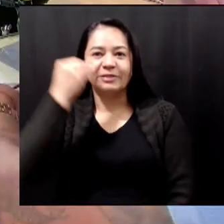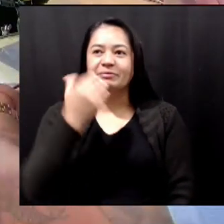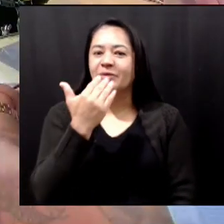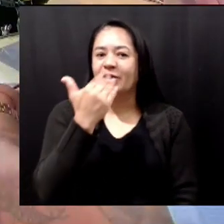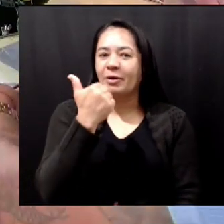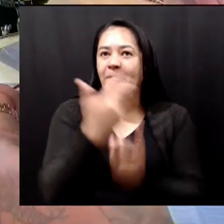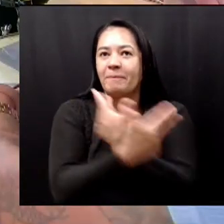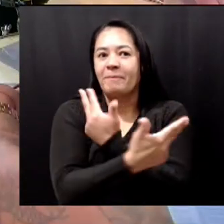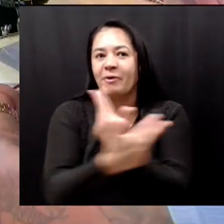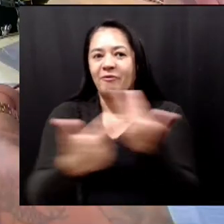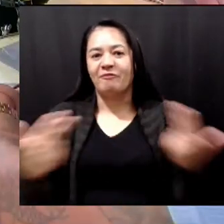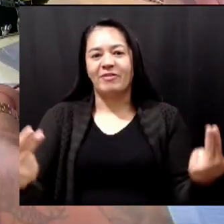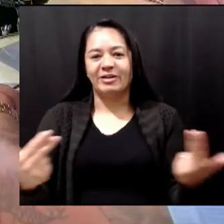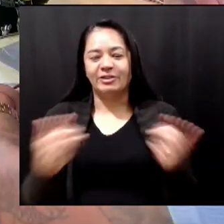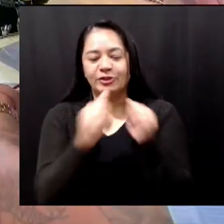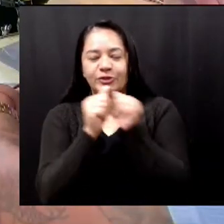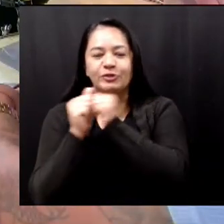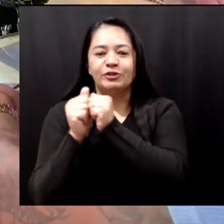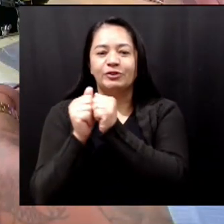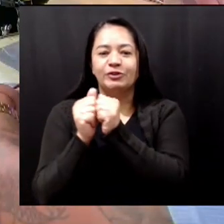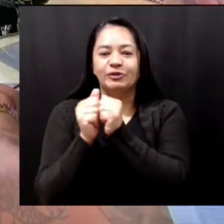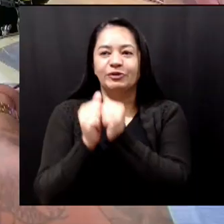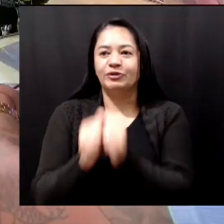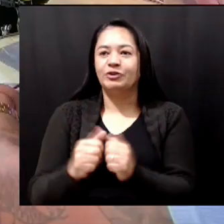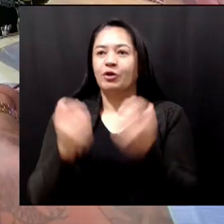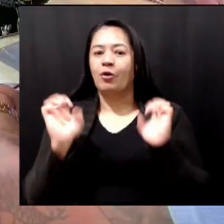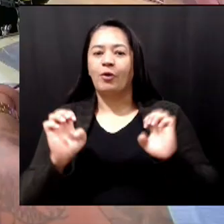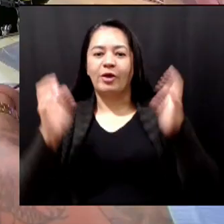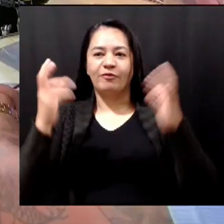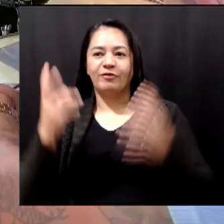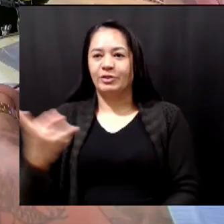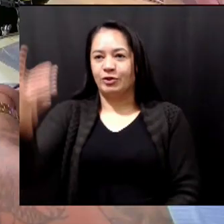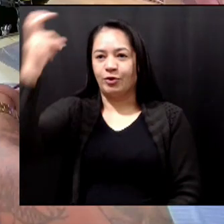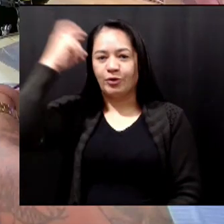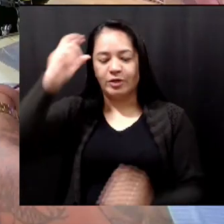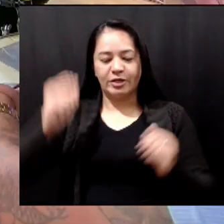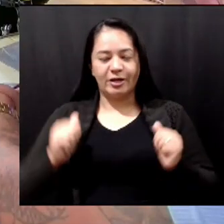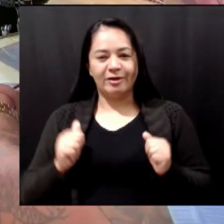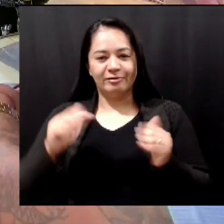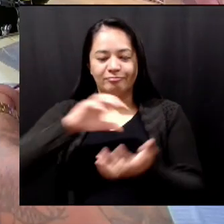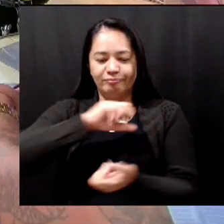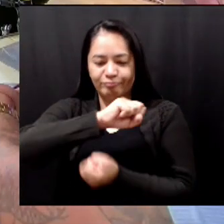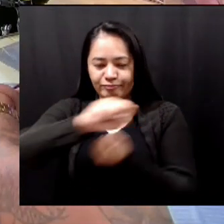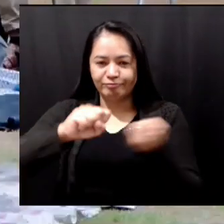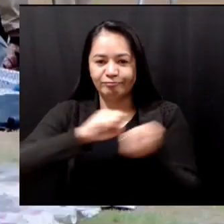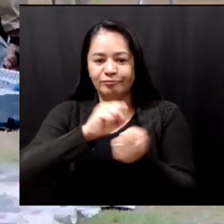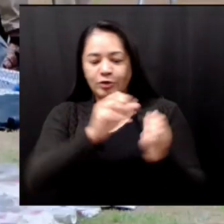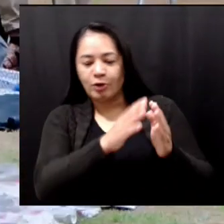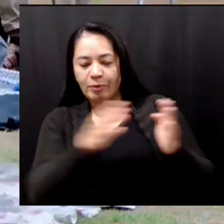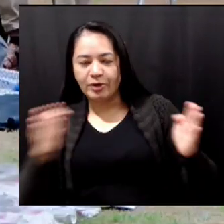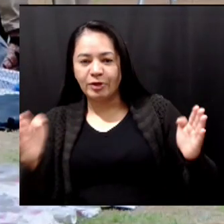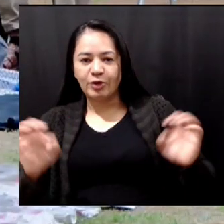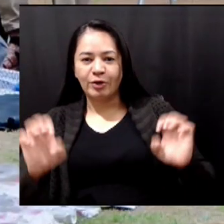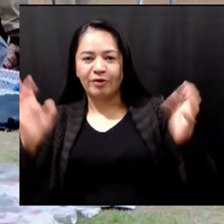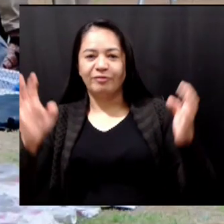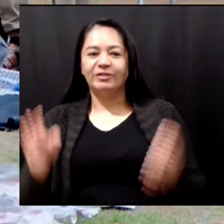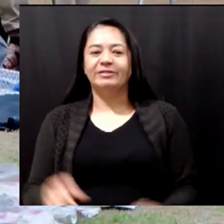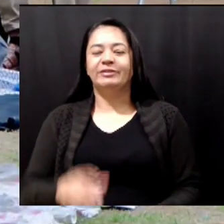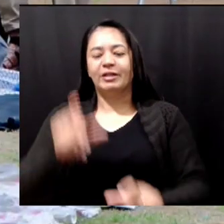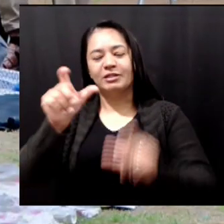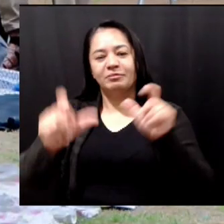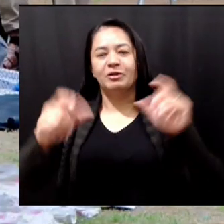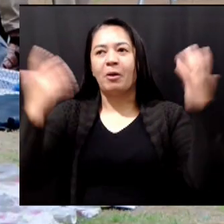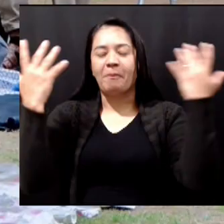atrações culturais e ações de sustentabilidade. Durante o evento, o público cantou parabéns para a cidade e foi surpreendido com a